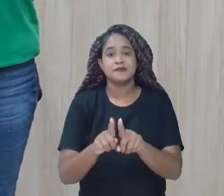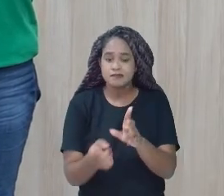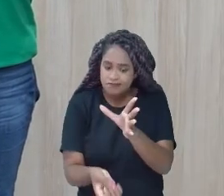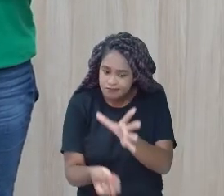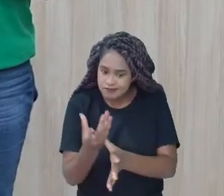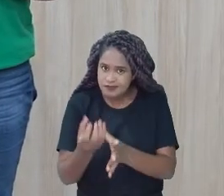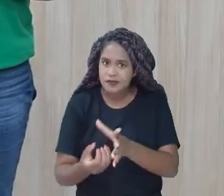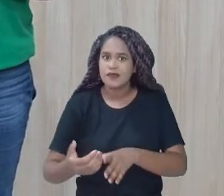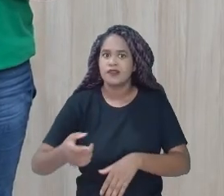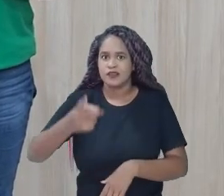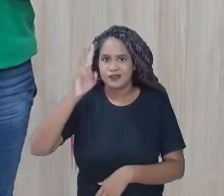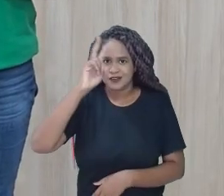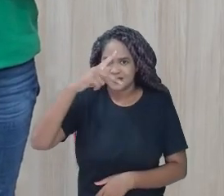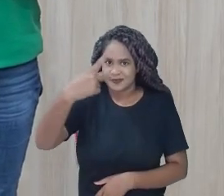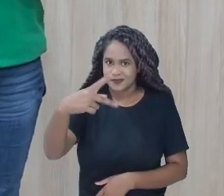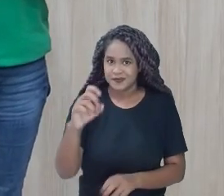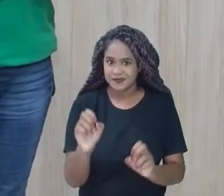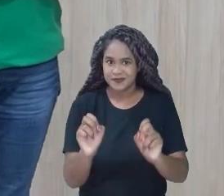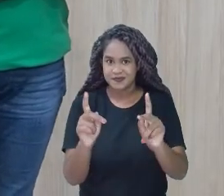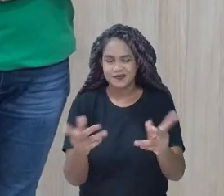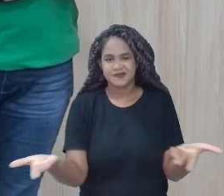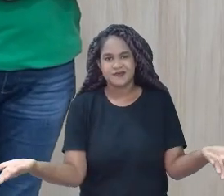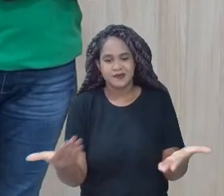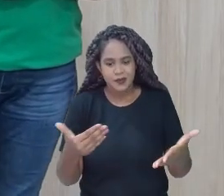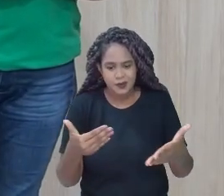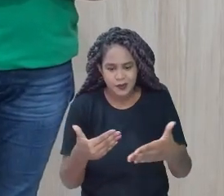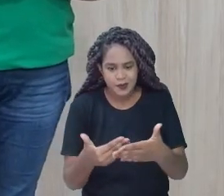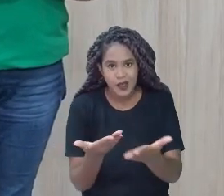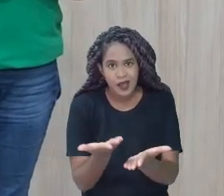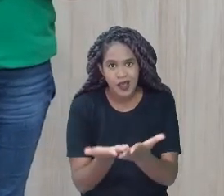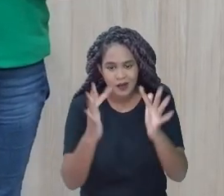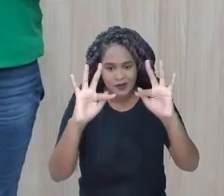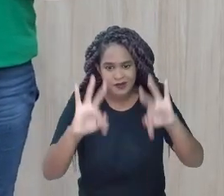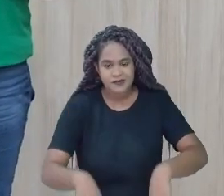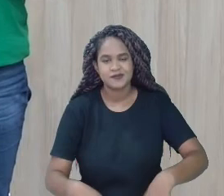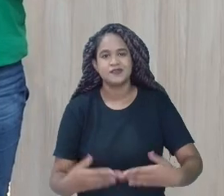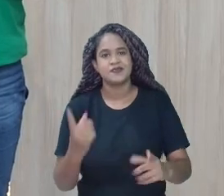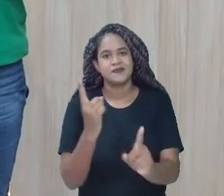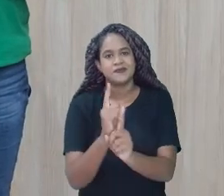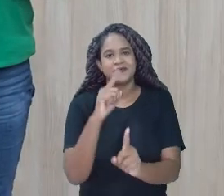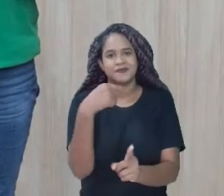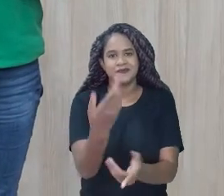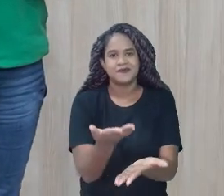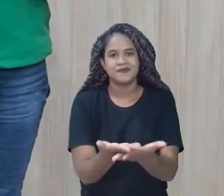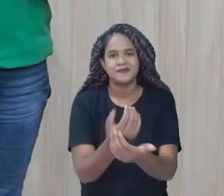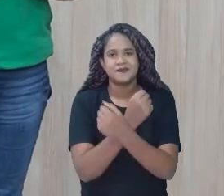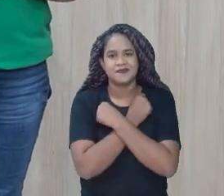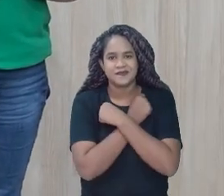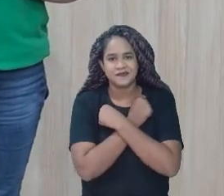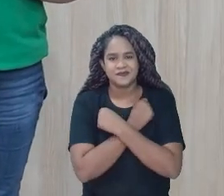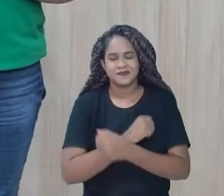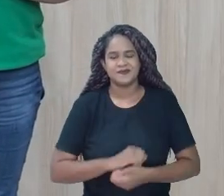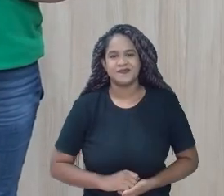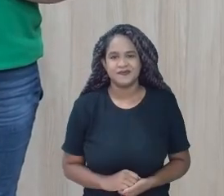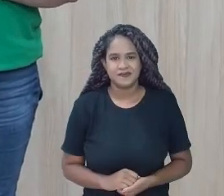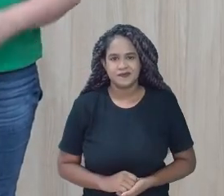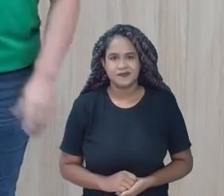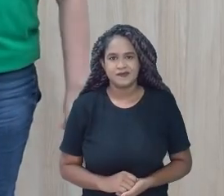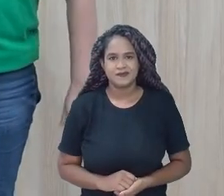produzam as suas histórias, tá bom? Então a nossa aula ela encerra por aqui e até a próxima. Um abração, pessoal.